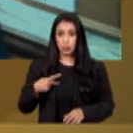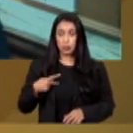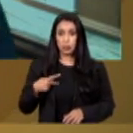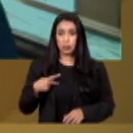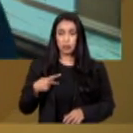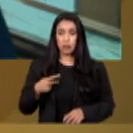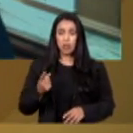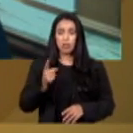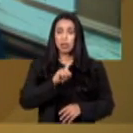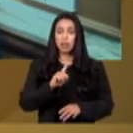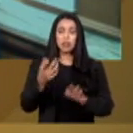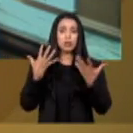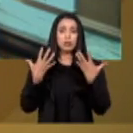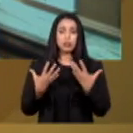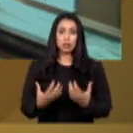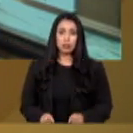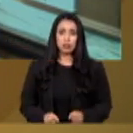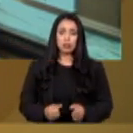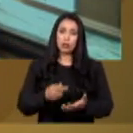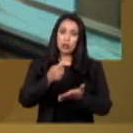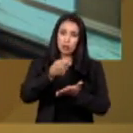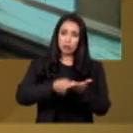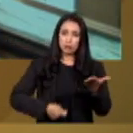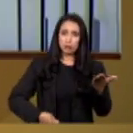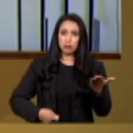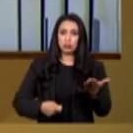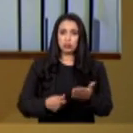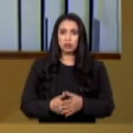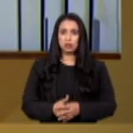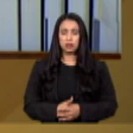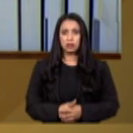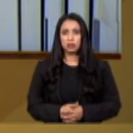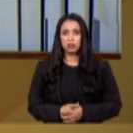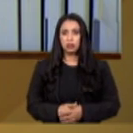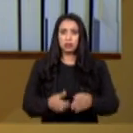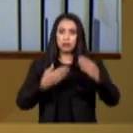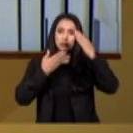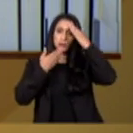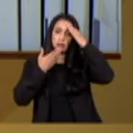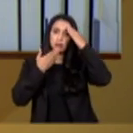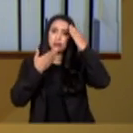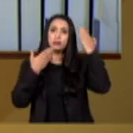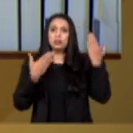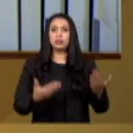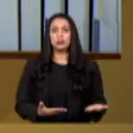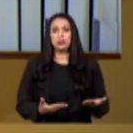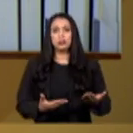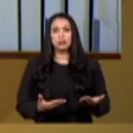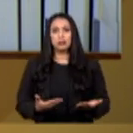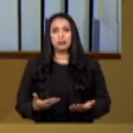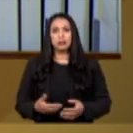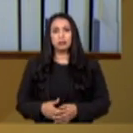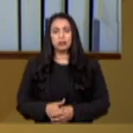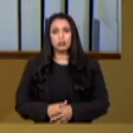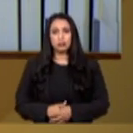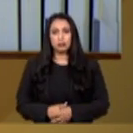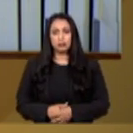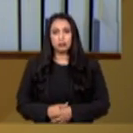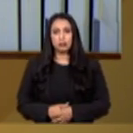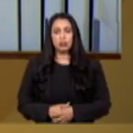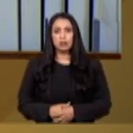pelo indeferimento da ordem o relator ministro marco aurélio e passa